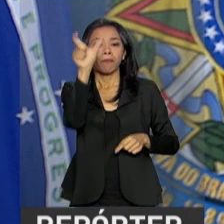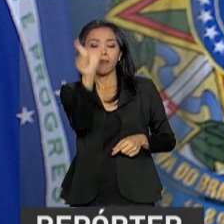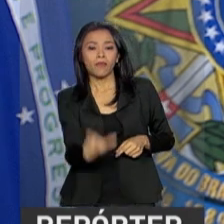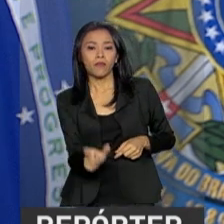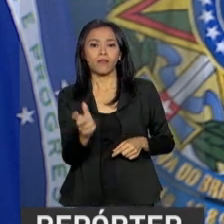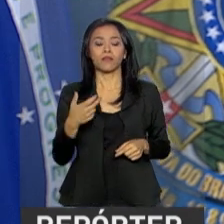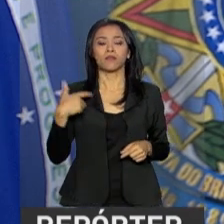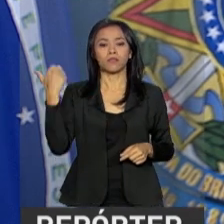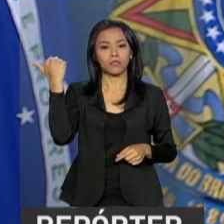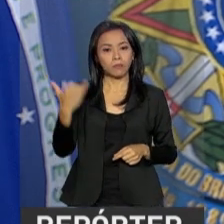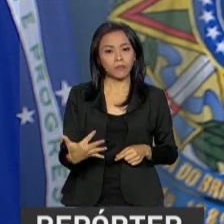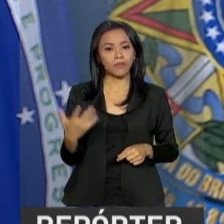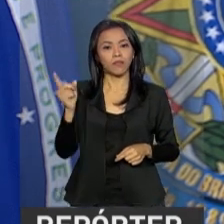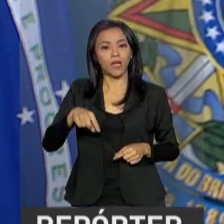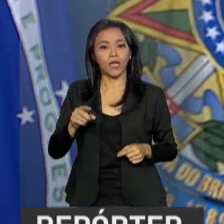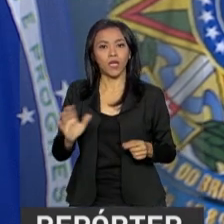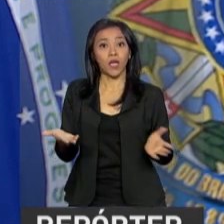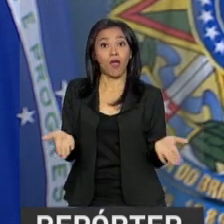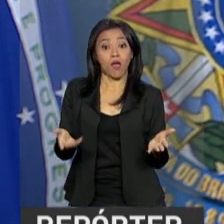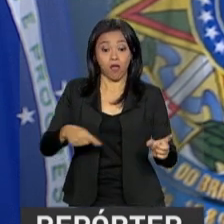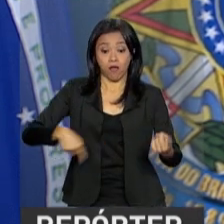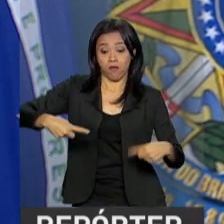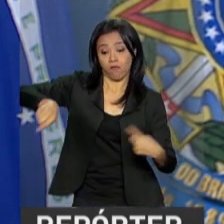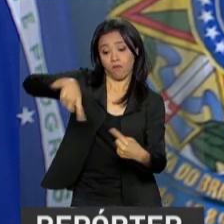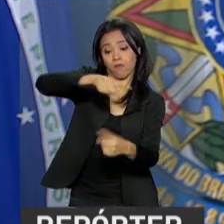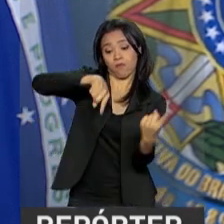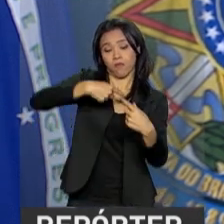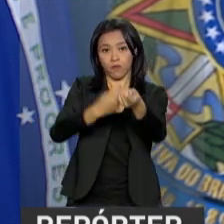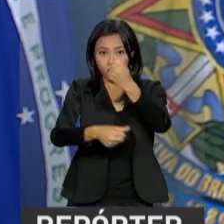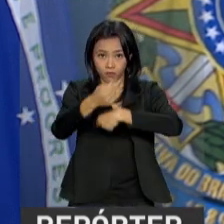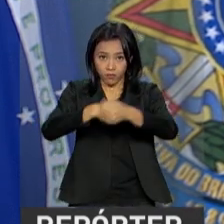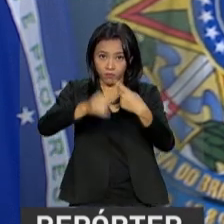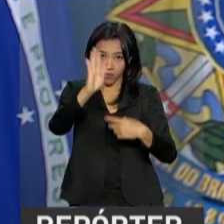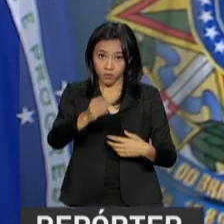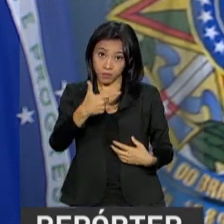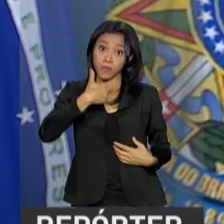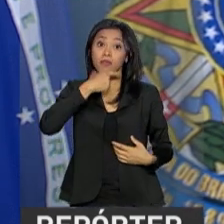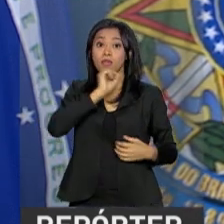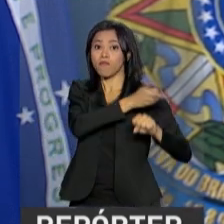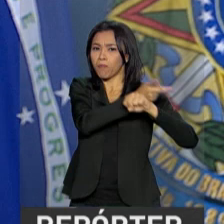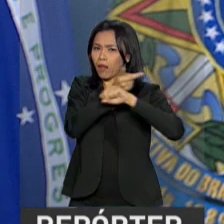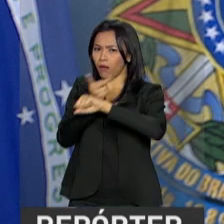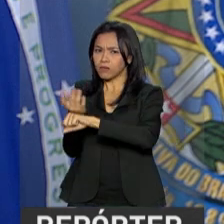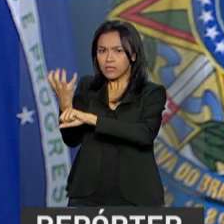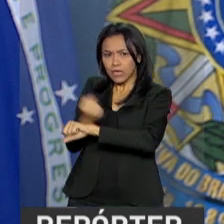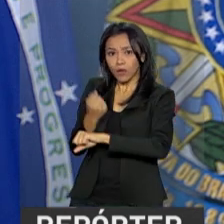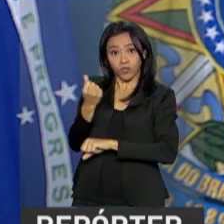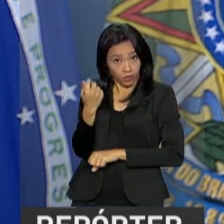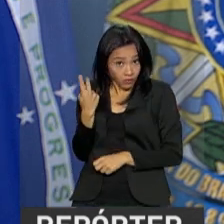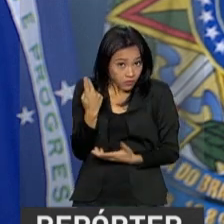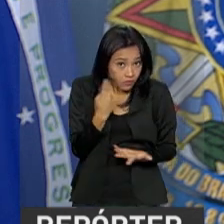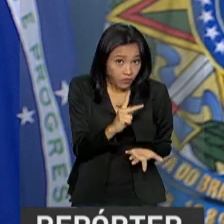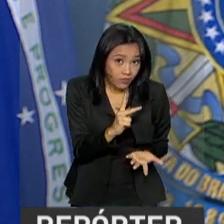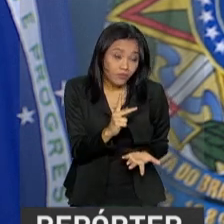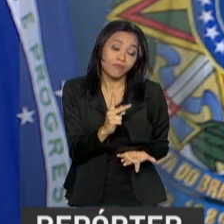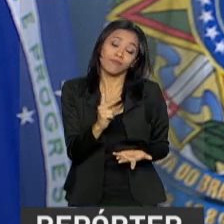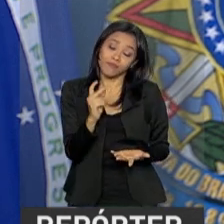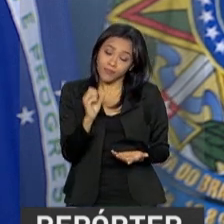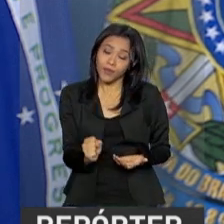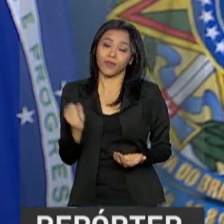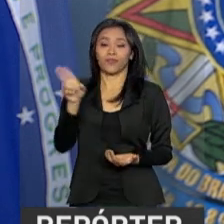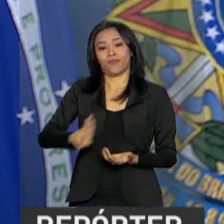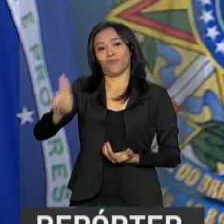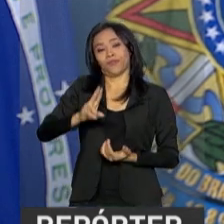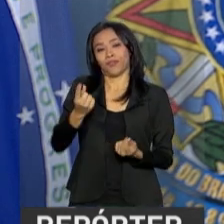mobilizar e movimentar a economia brasileira então aqueles que lá vão pegar os seus haveres são seus poderão injetá